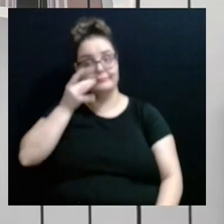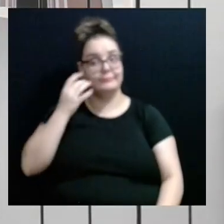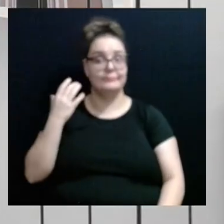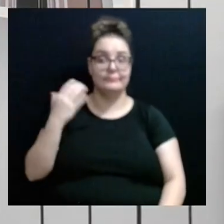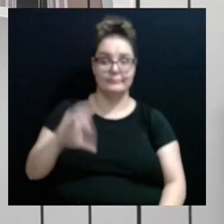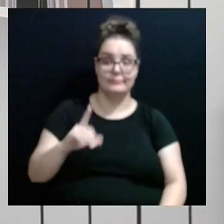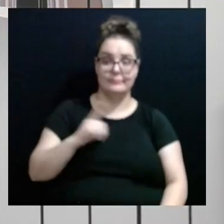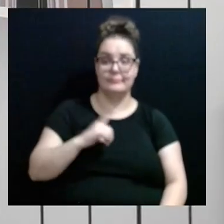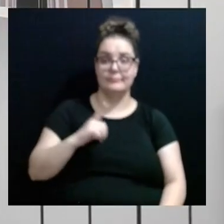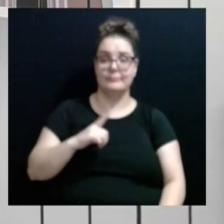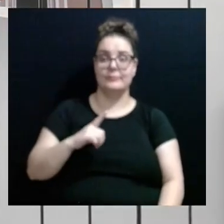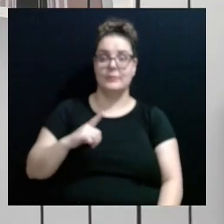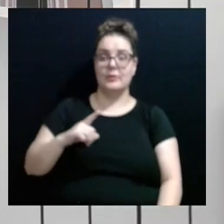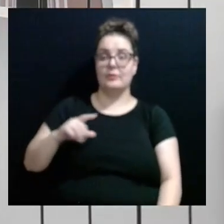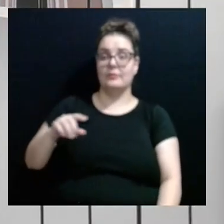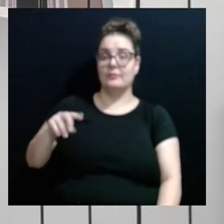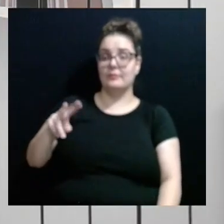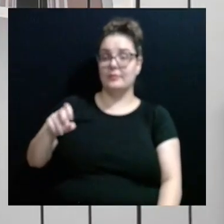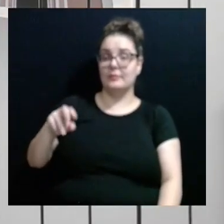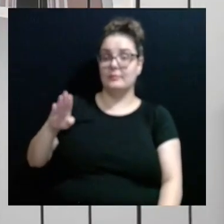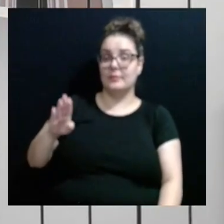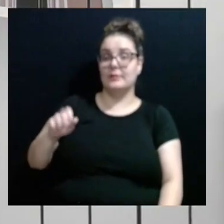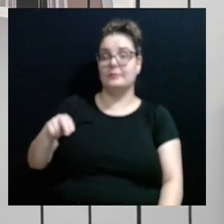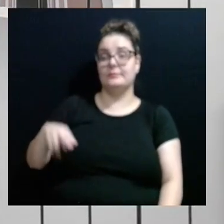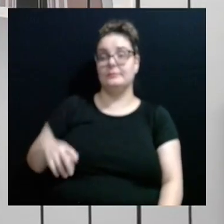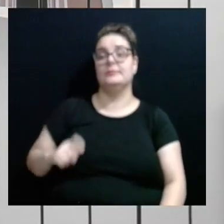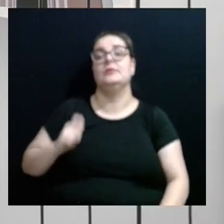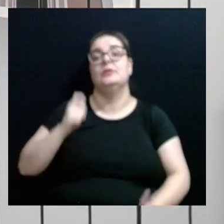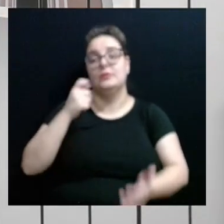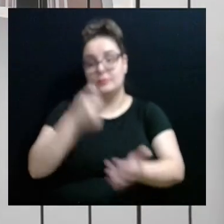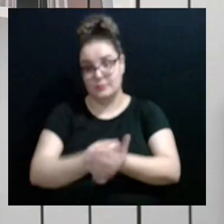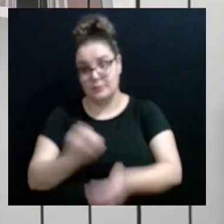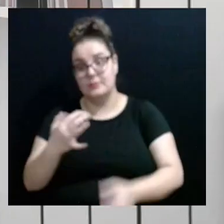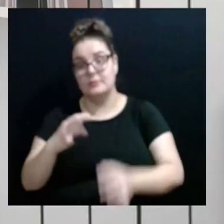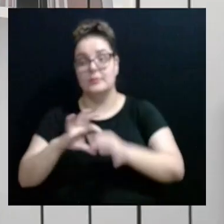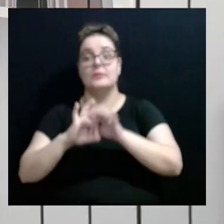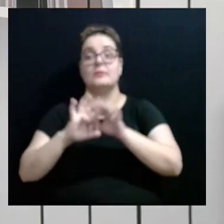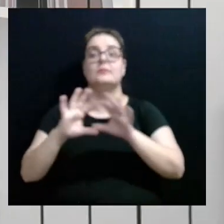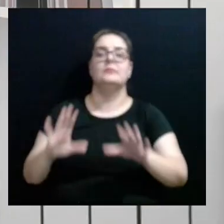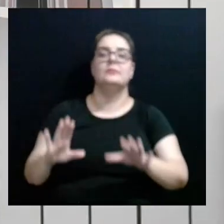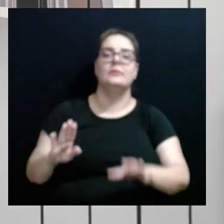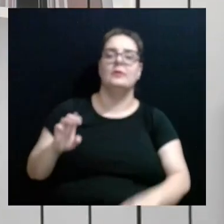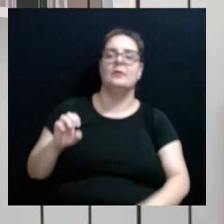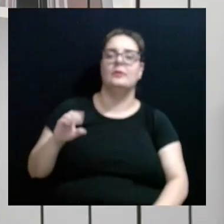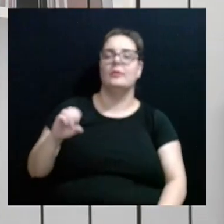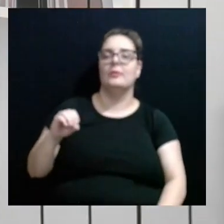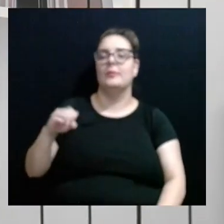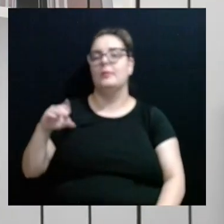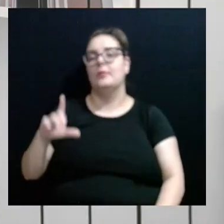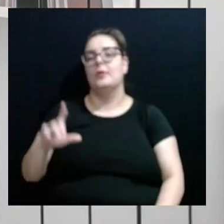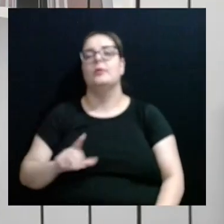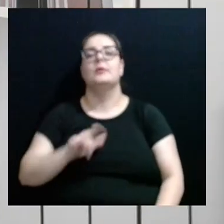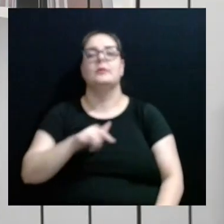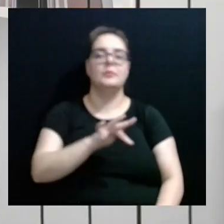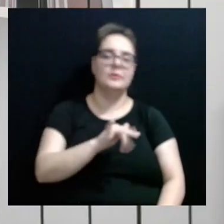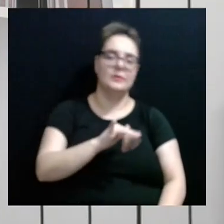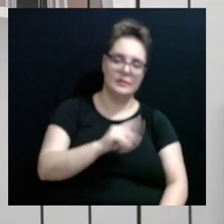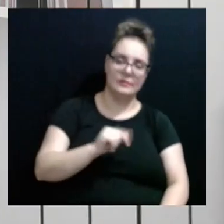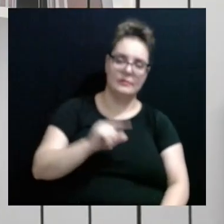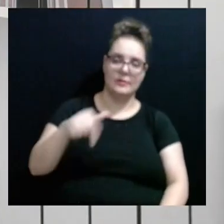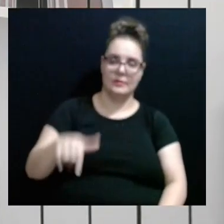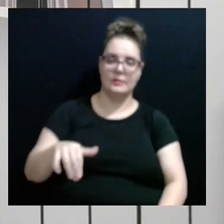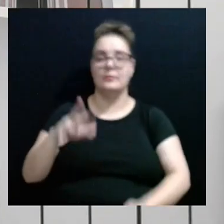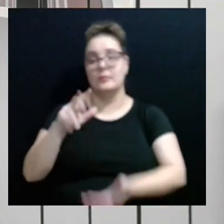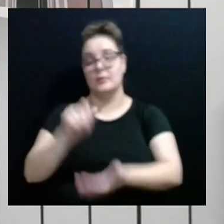ban. Ela precisa pagar uma quantia para ser liberada na Conmebol, para ser liberada na FIFA, e aí sim inscrever os 11